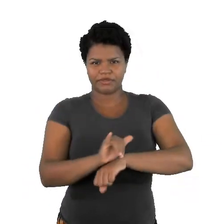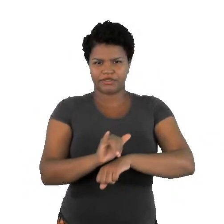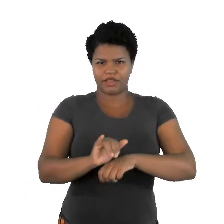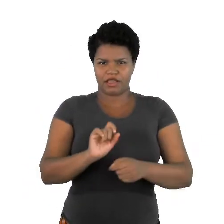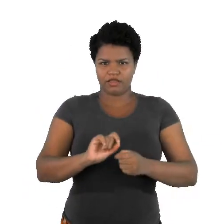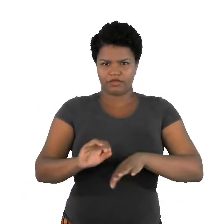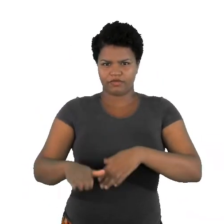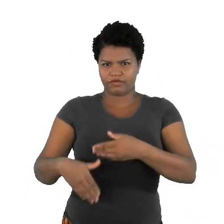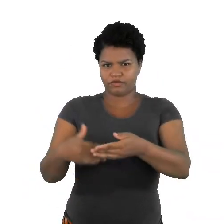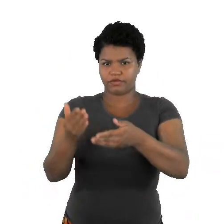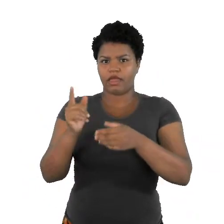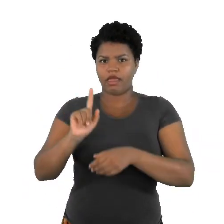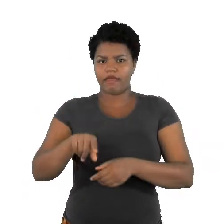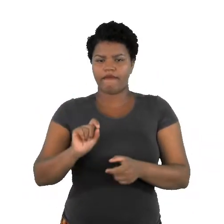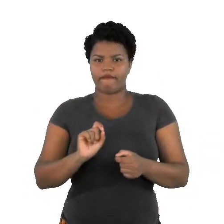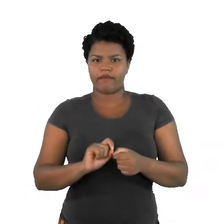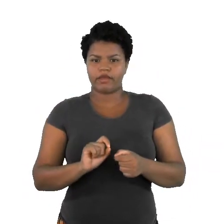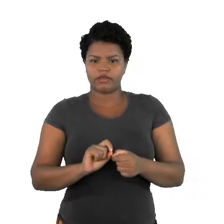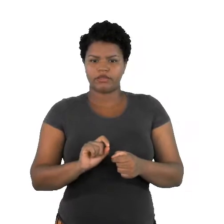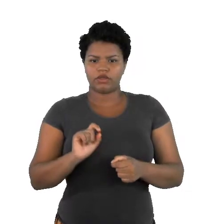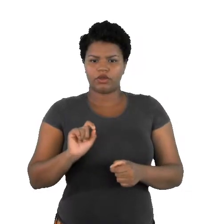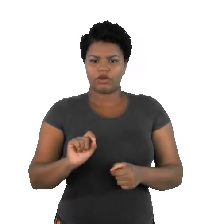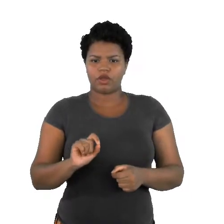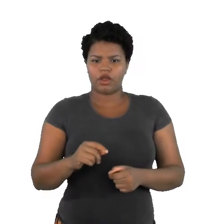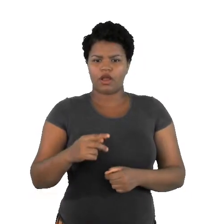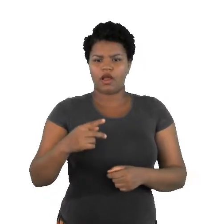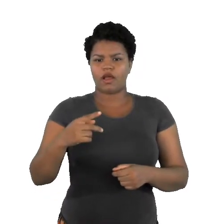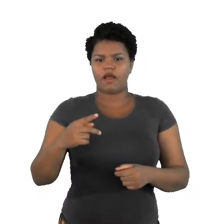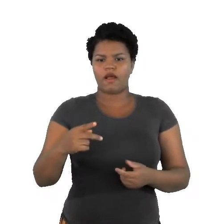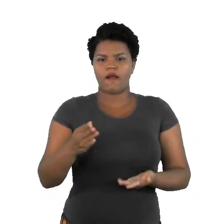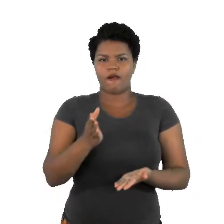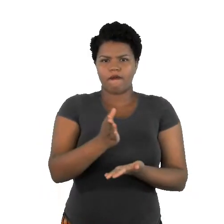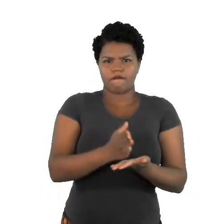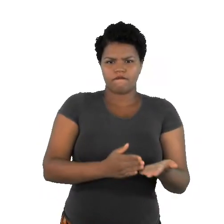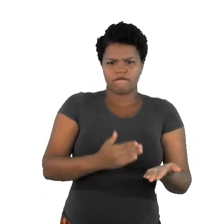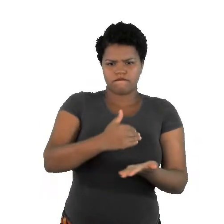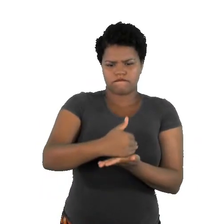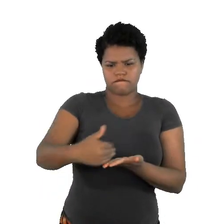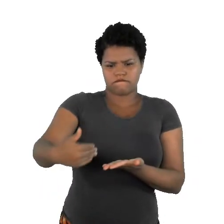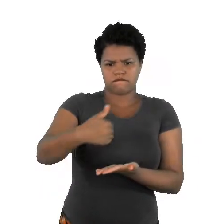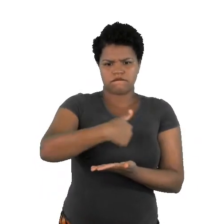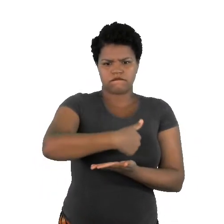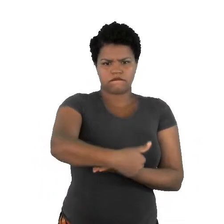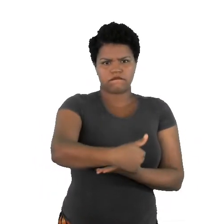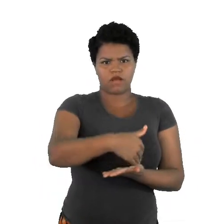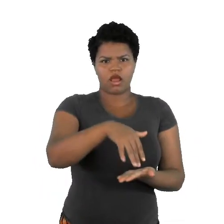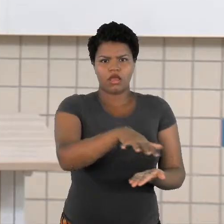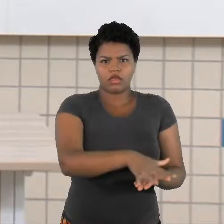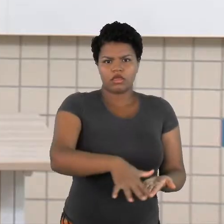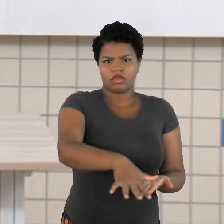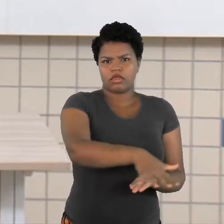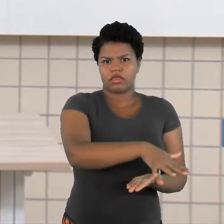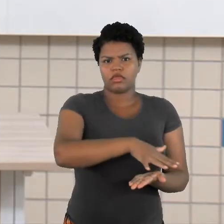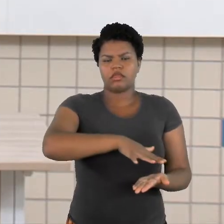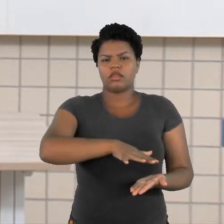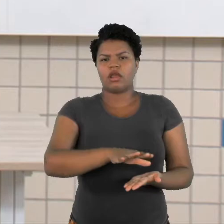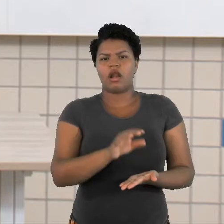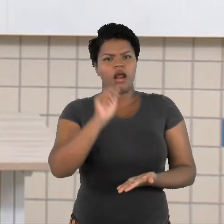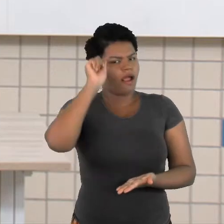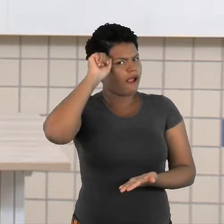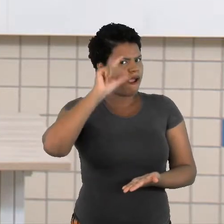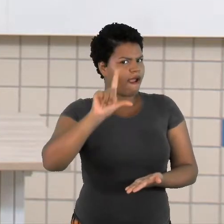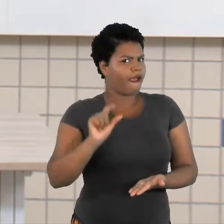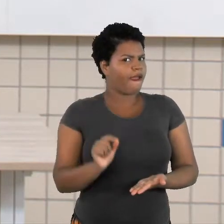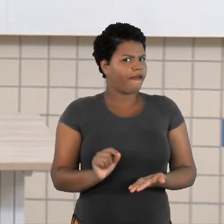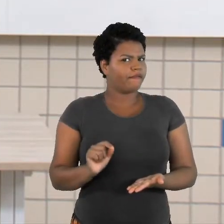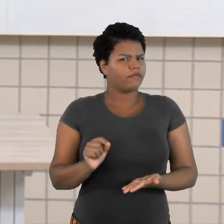foi realizar a partilha, a divisão do território africano. Eu chamo a